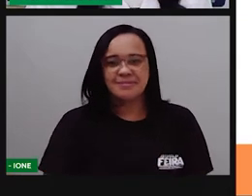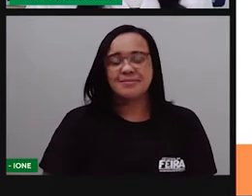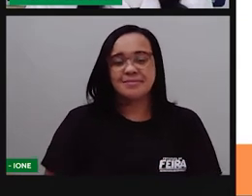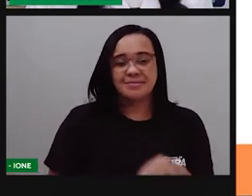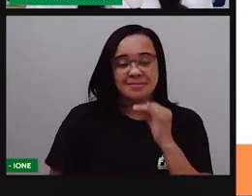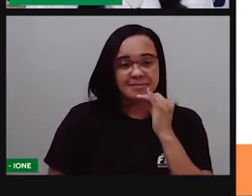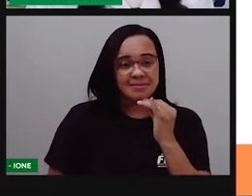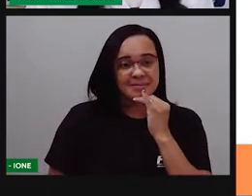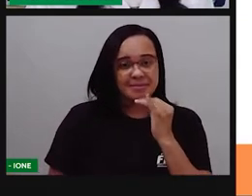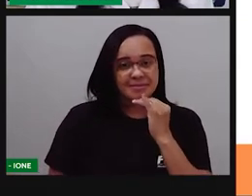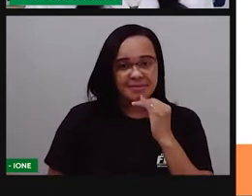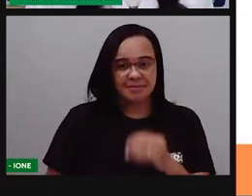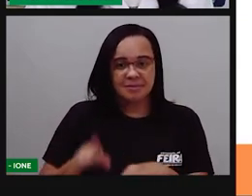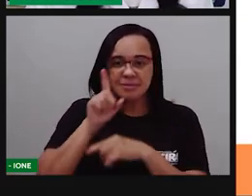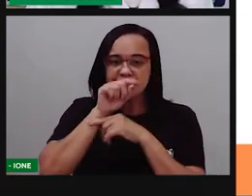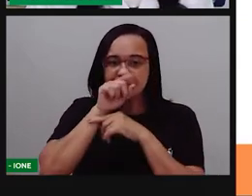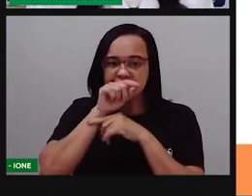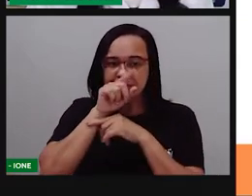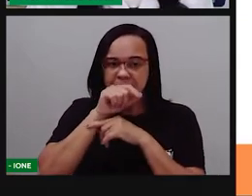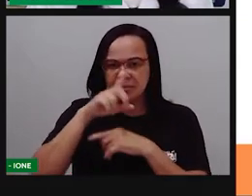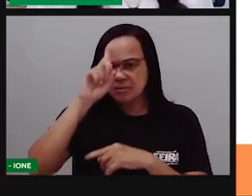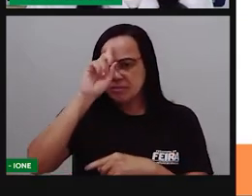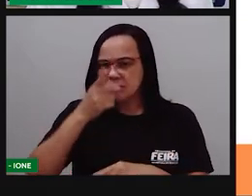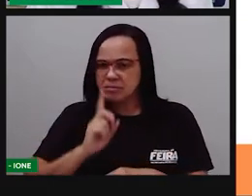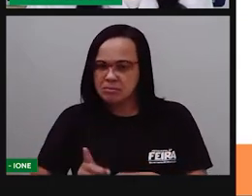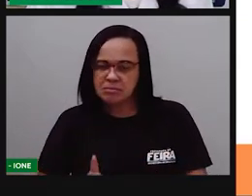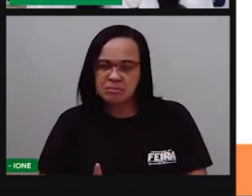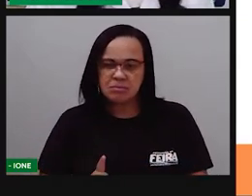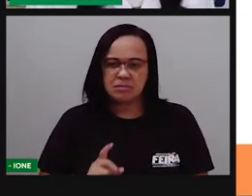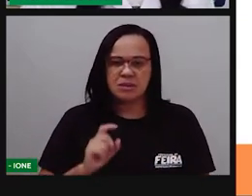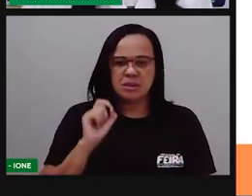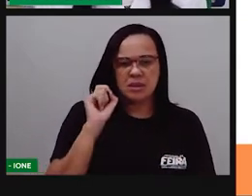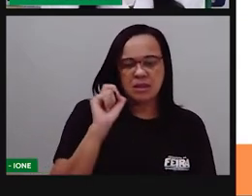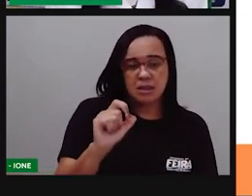e o sabiá não sabia